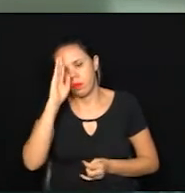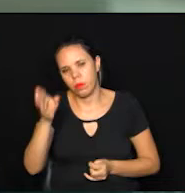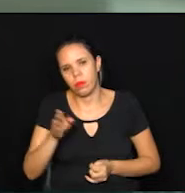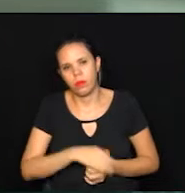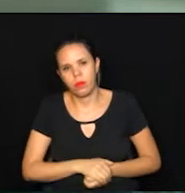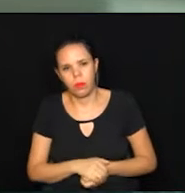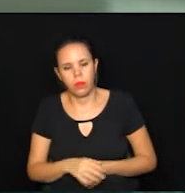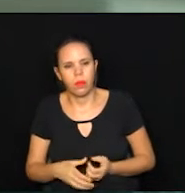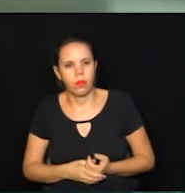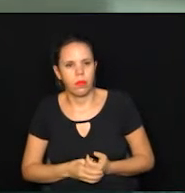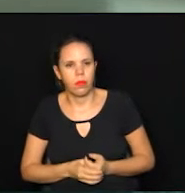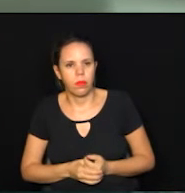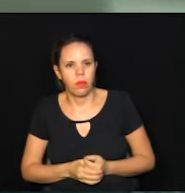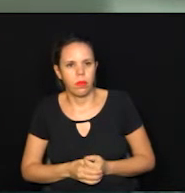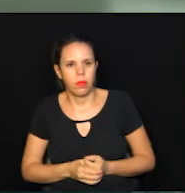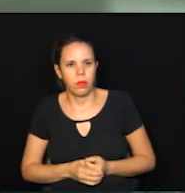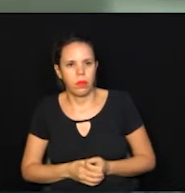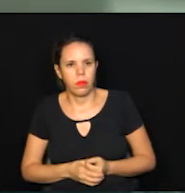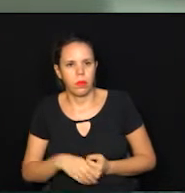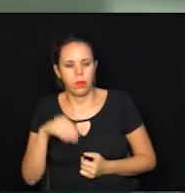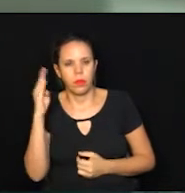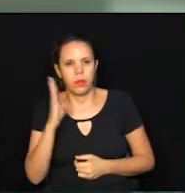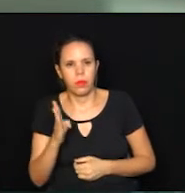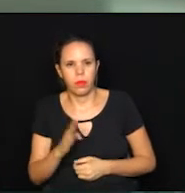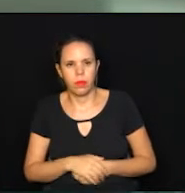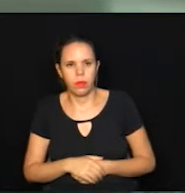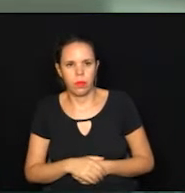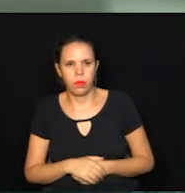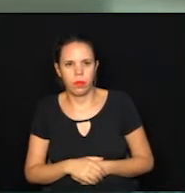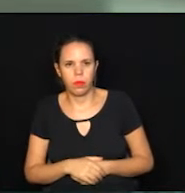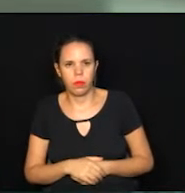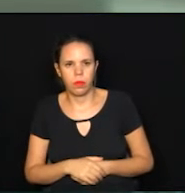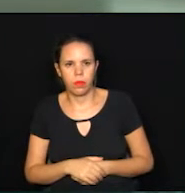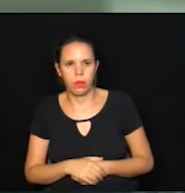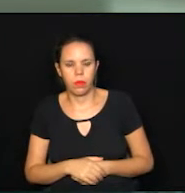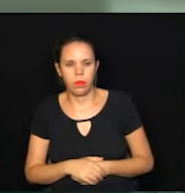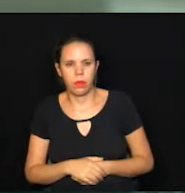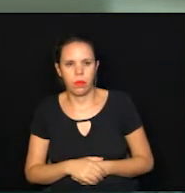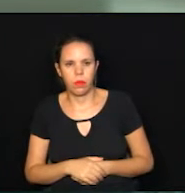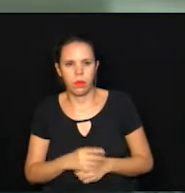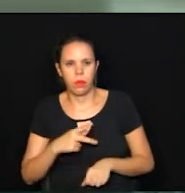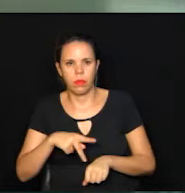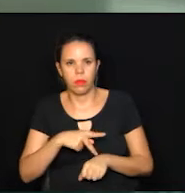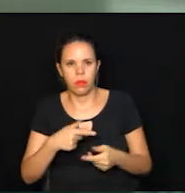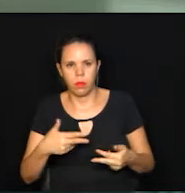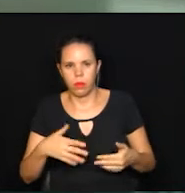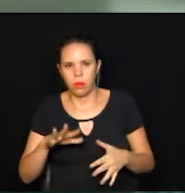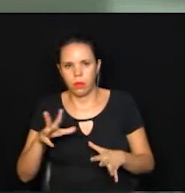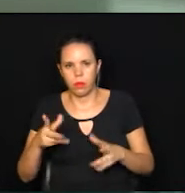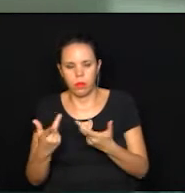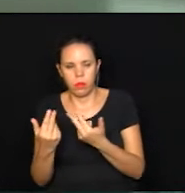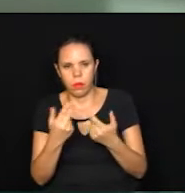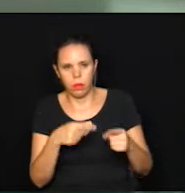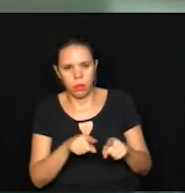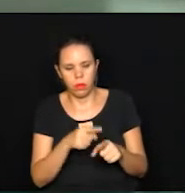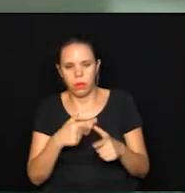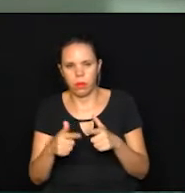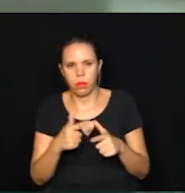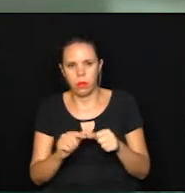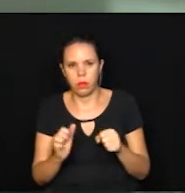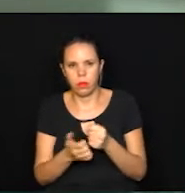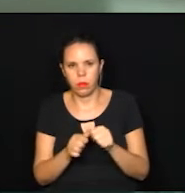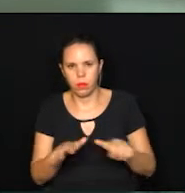principalmente isso vale para o Brasil e para todos os outros países. O problema da